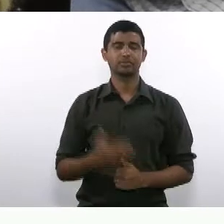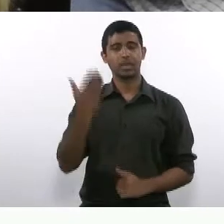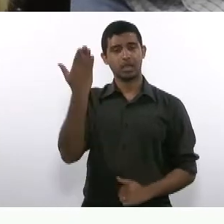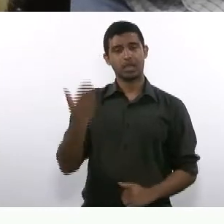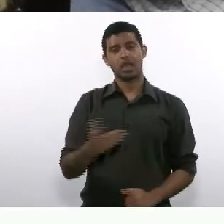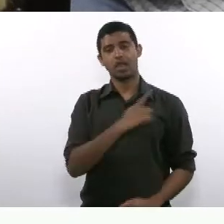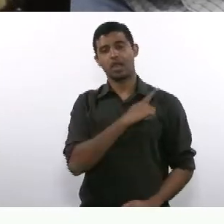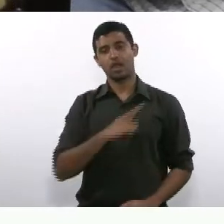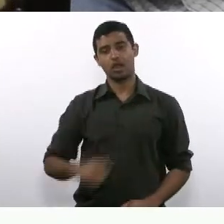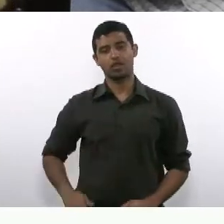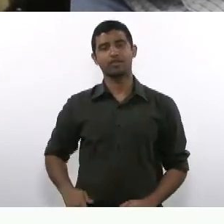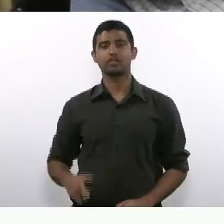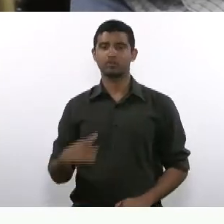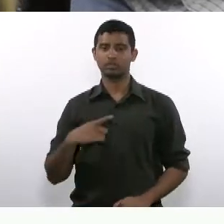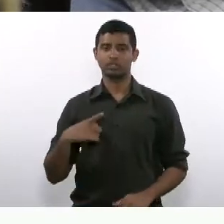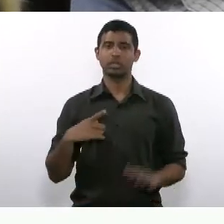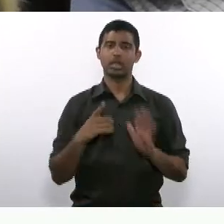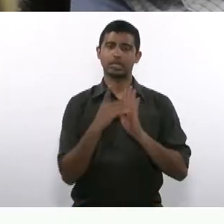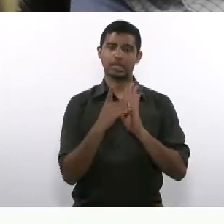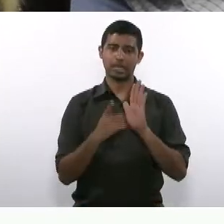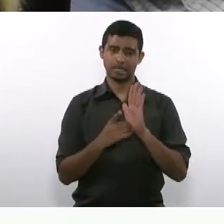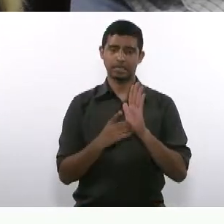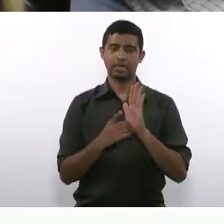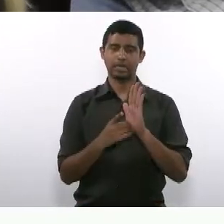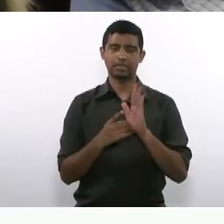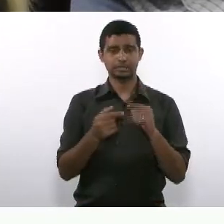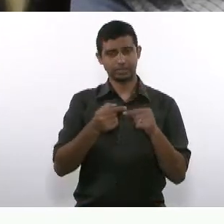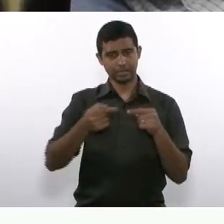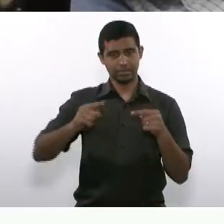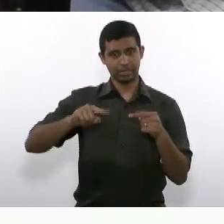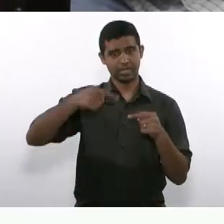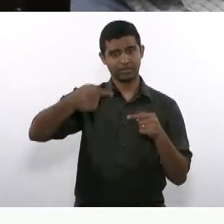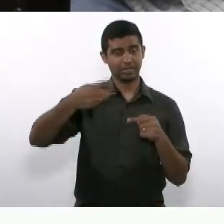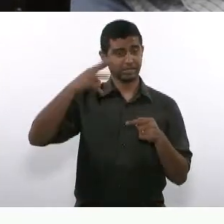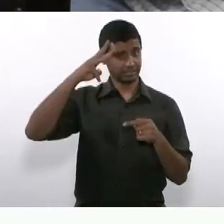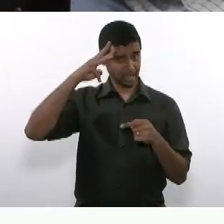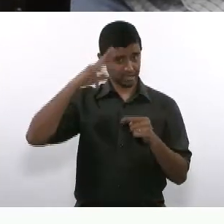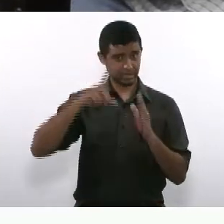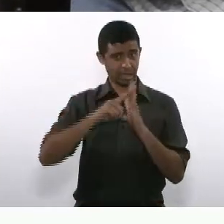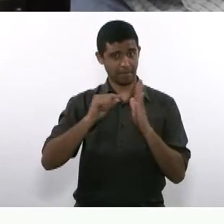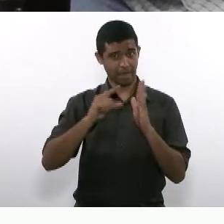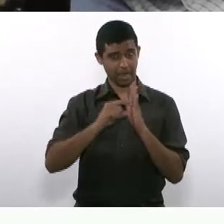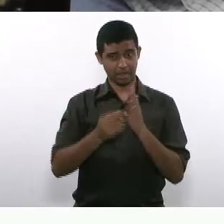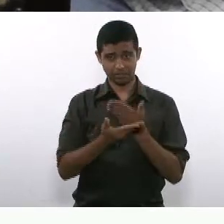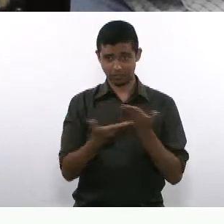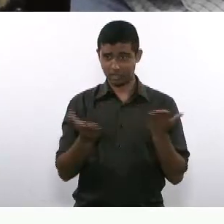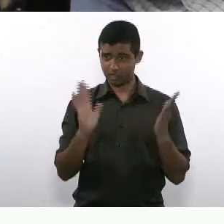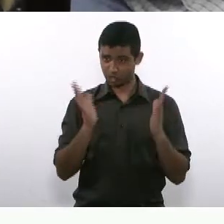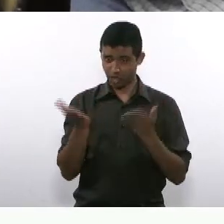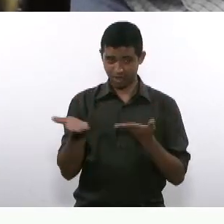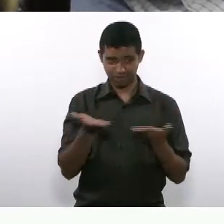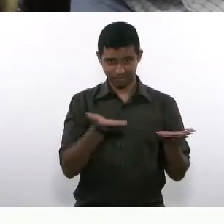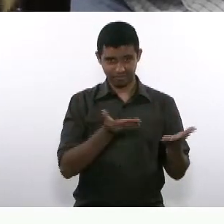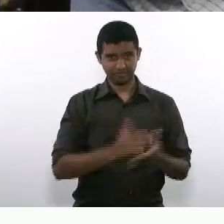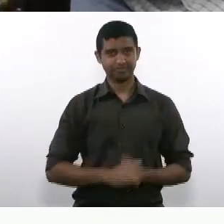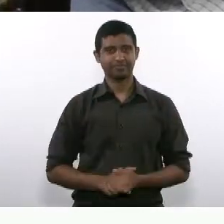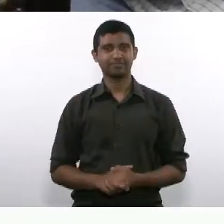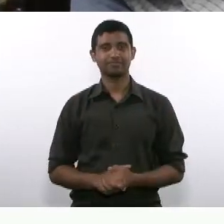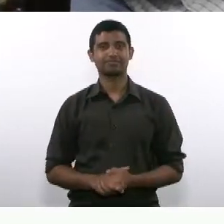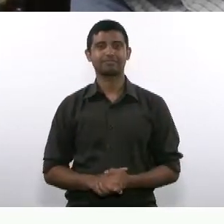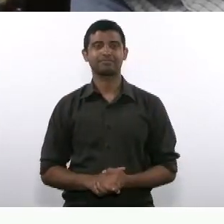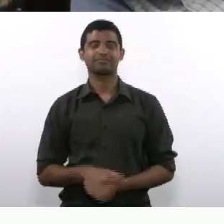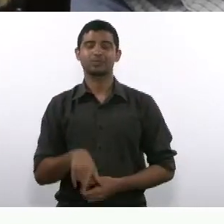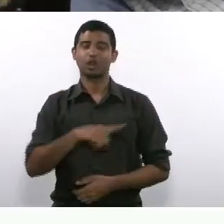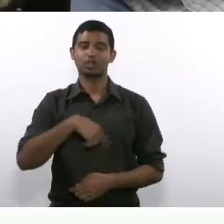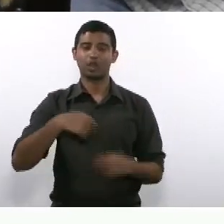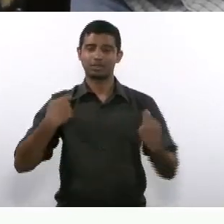lançando esse decreto na próxima terça-feira, no Palácio Guanabara. Desde já todos estão convidados. Eu acho que isso é um motivo de